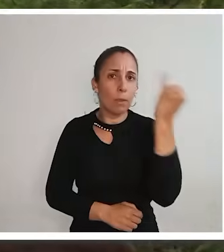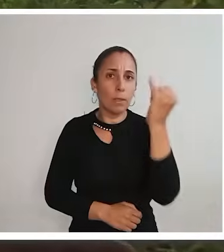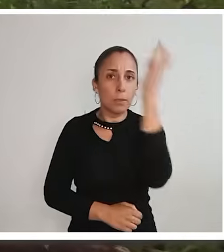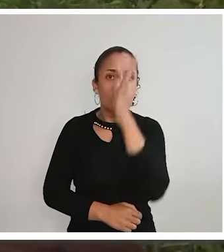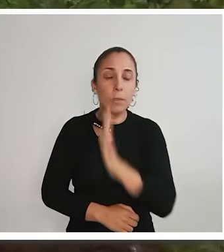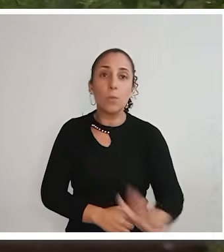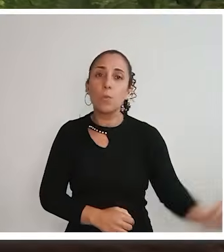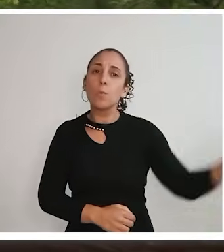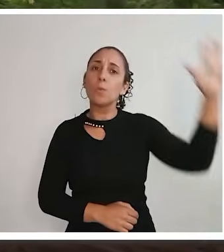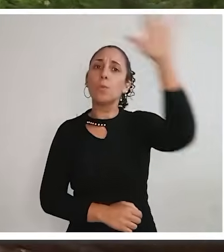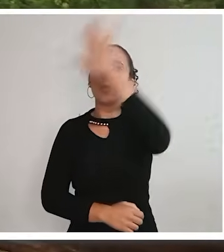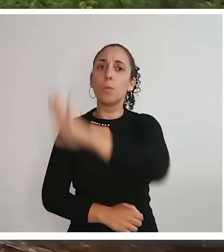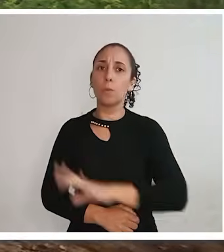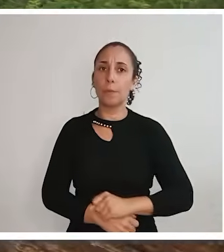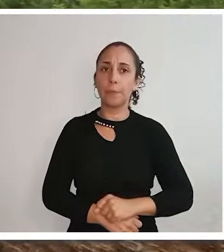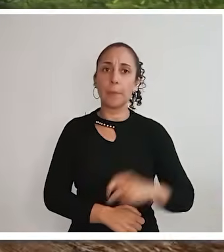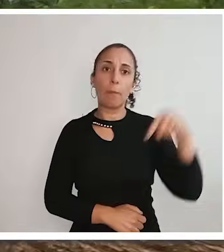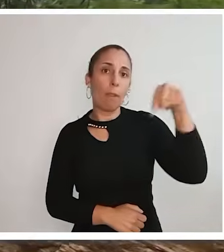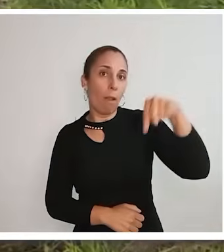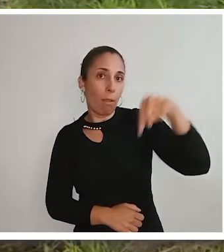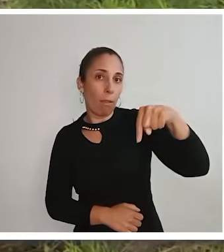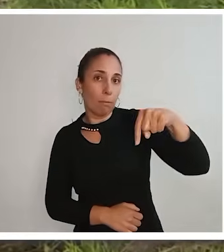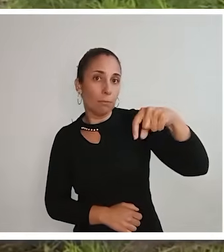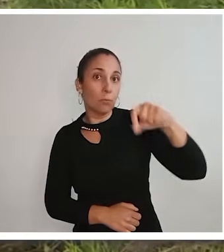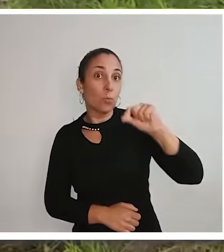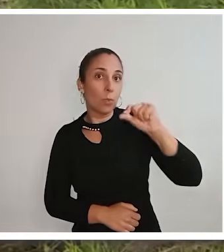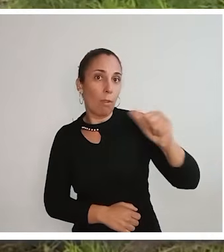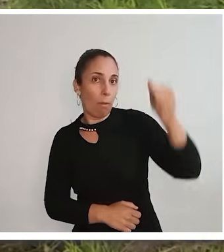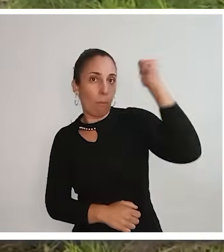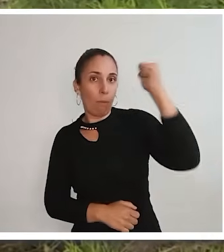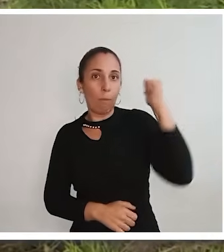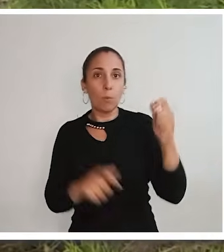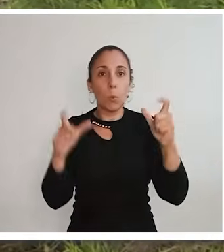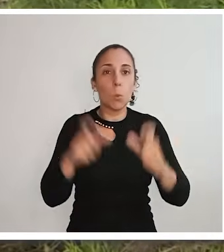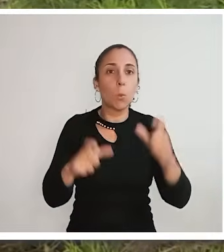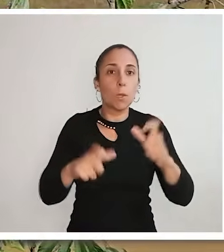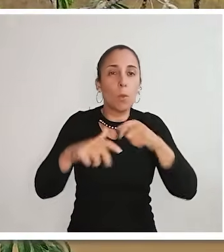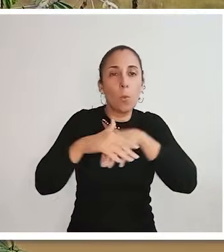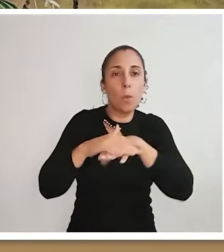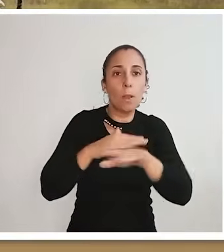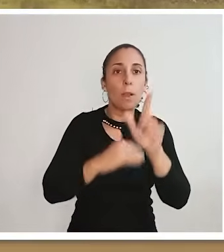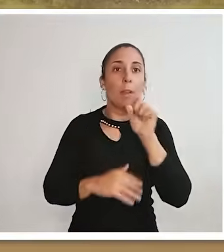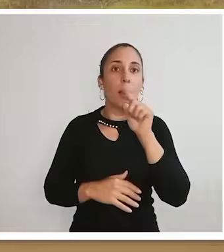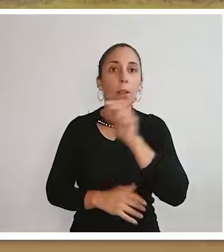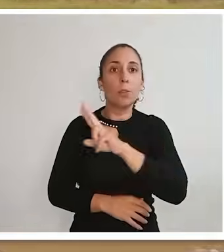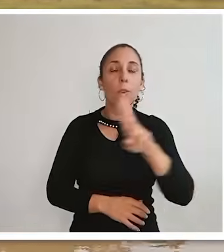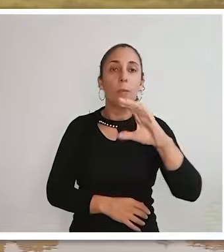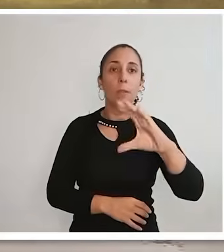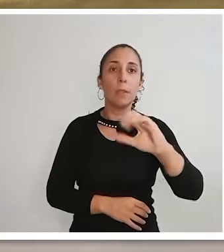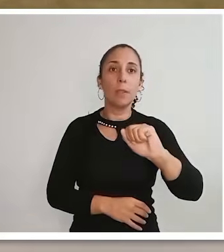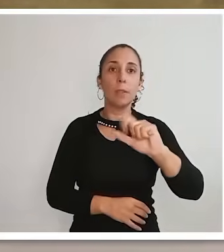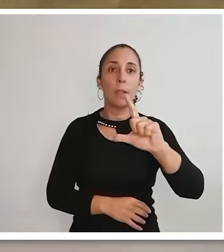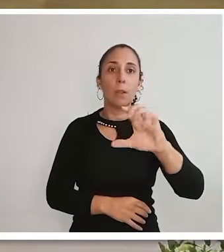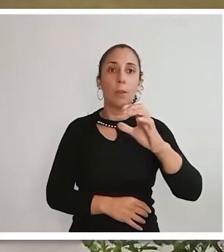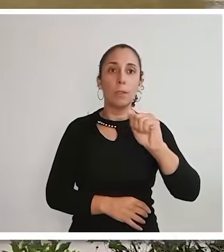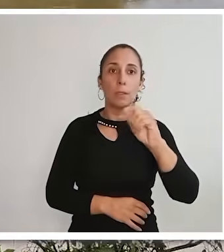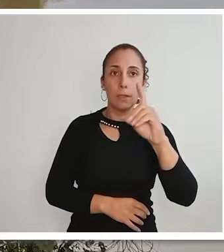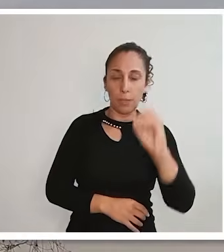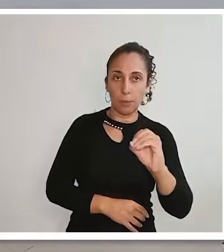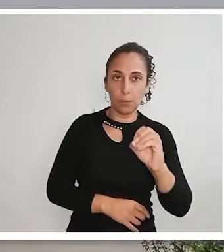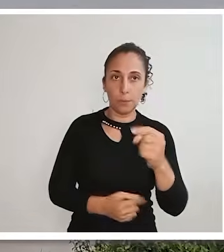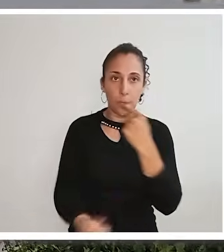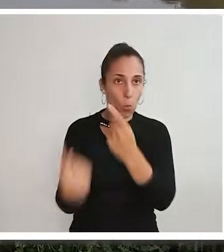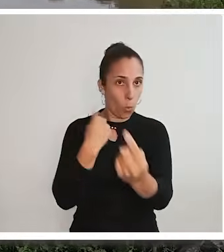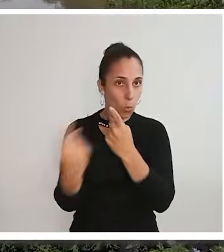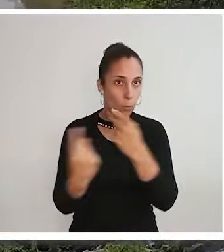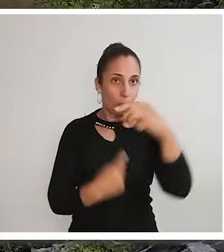seu estado, Minas Gerais, como para todo o país. Aqui, bem atrás, está o reservatório do Calçado. Do